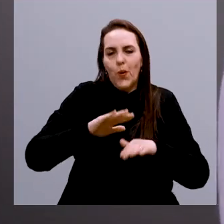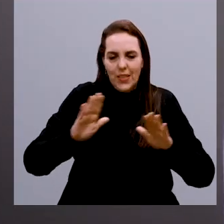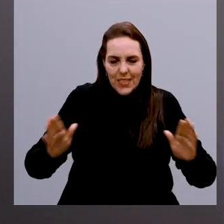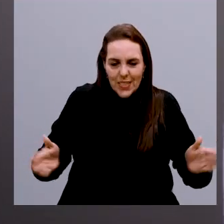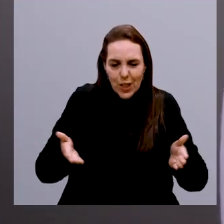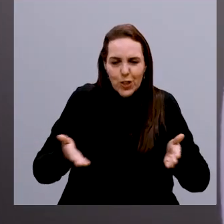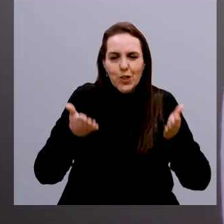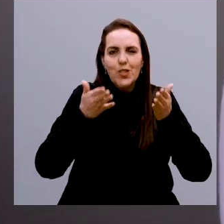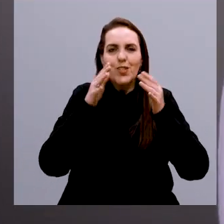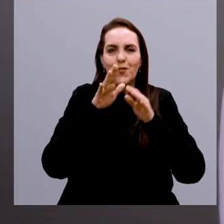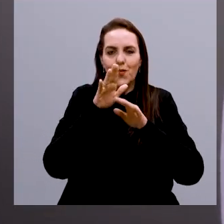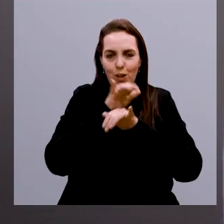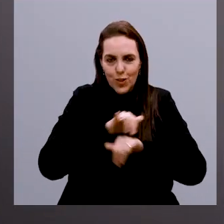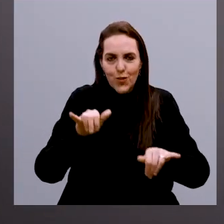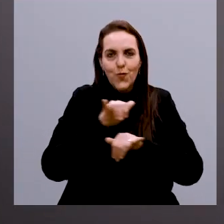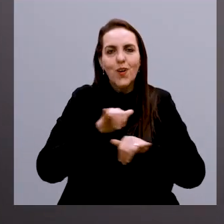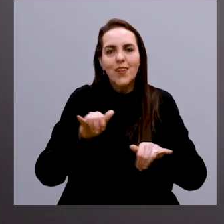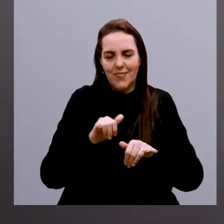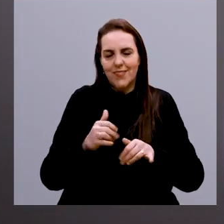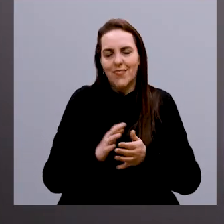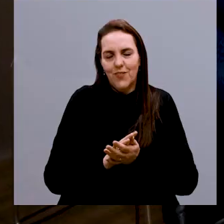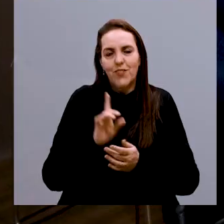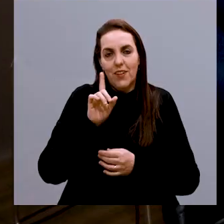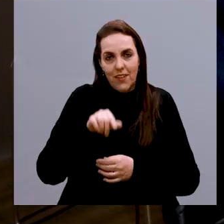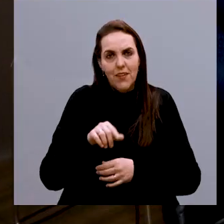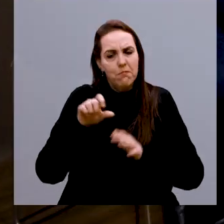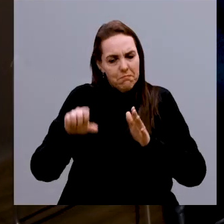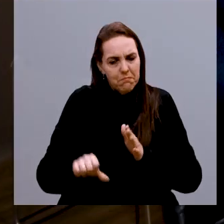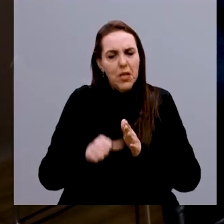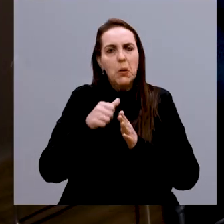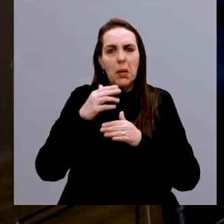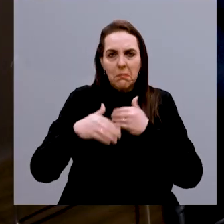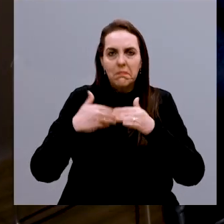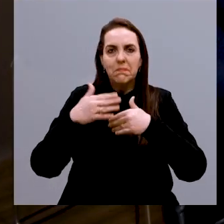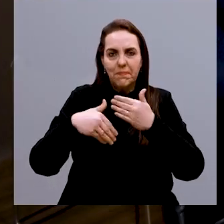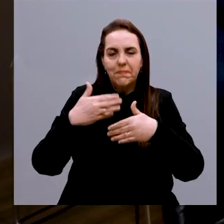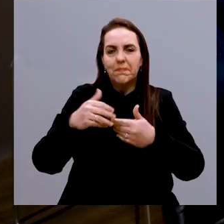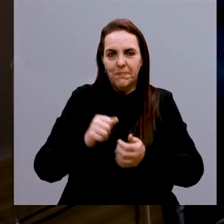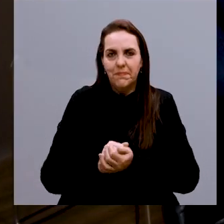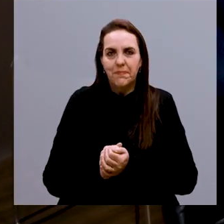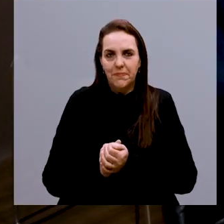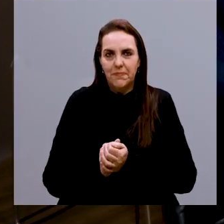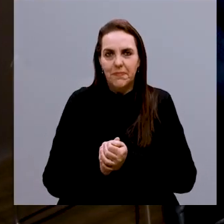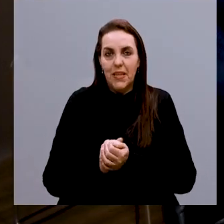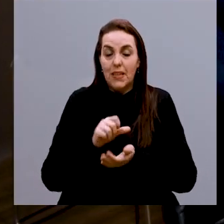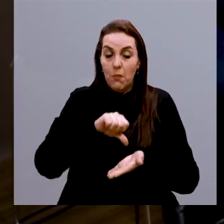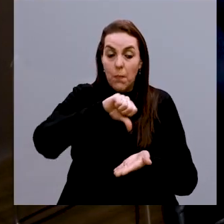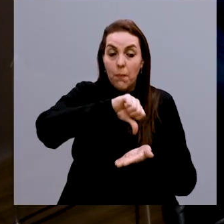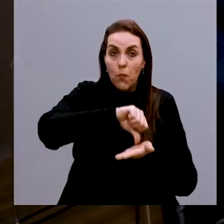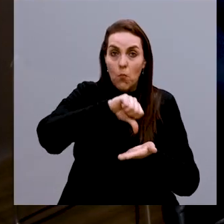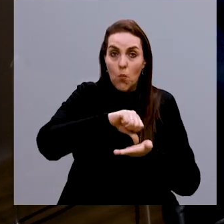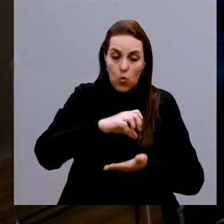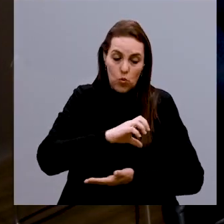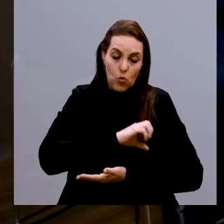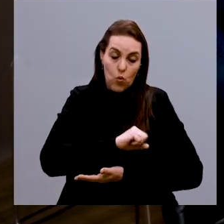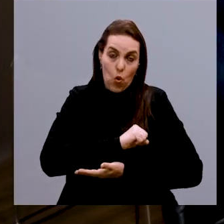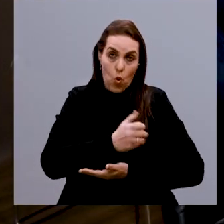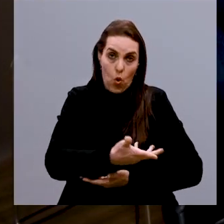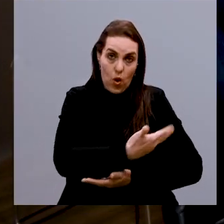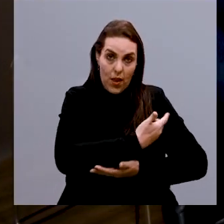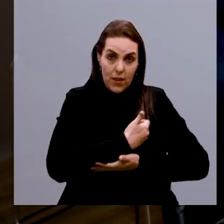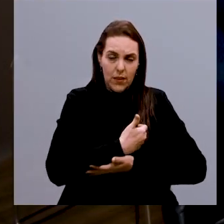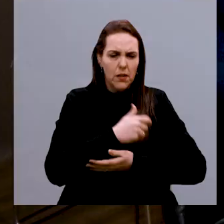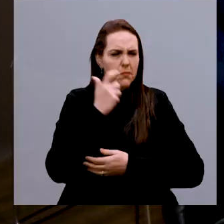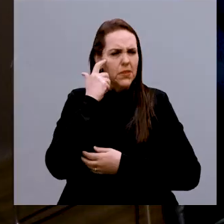de todo mundo, ajudando a divulgar, né, que a gente possa melhorar cada vez mais, né. A questão do ponto de coleta, até a gente